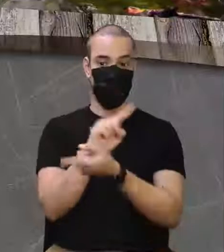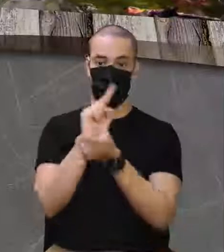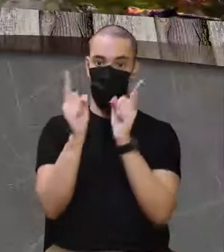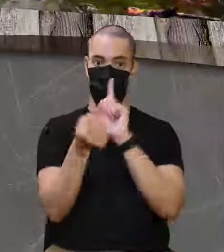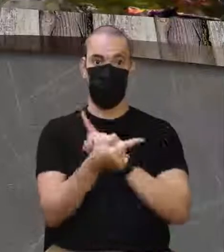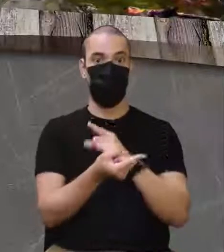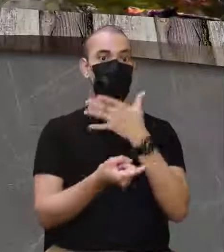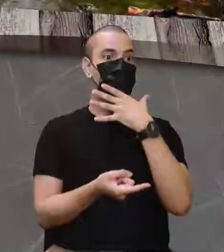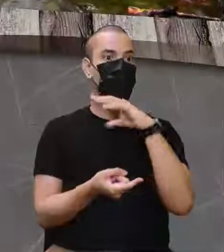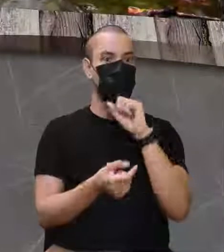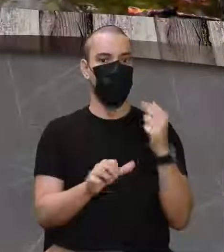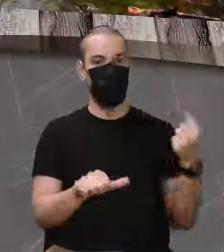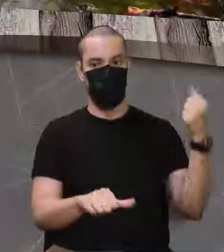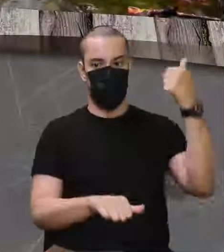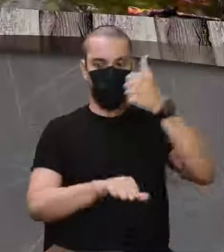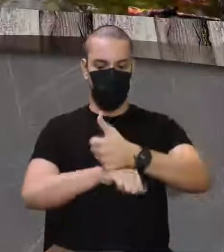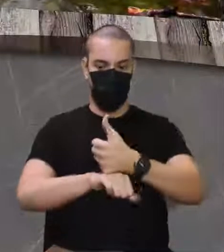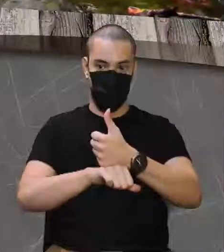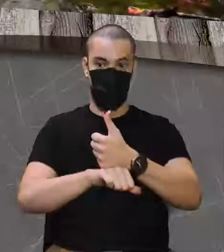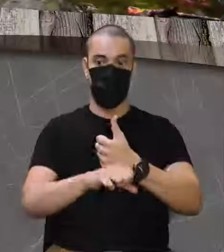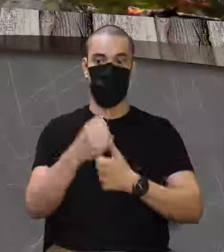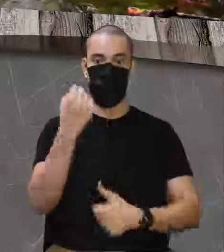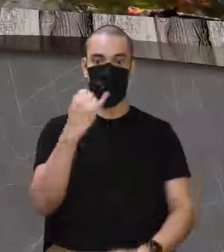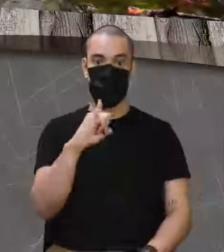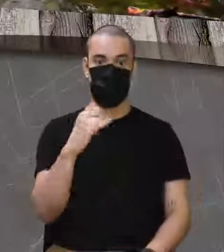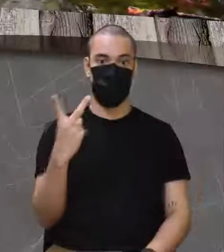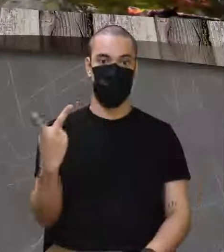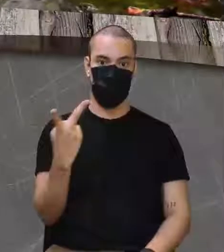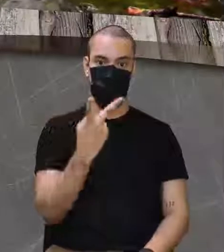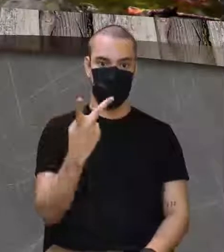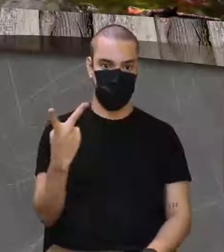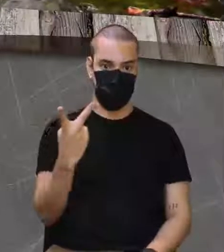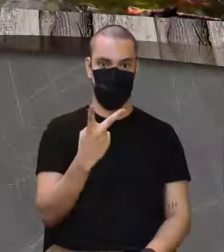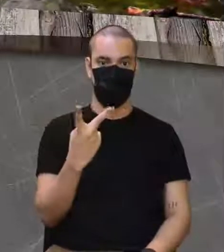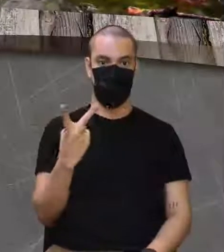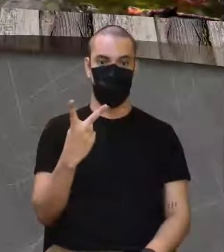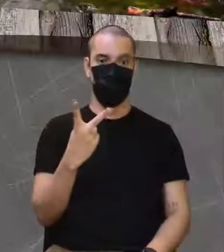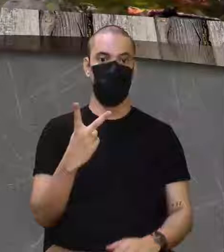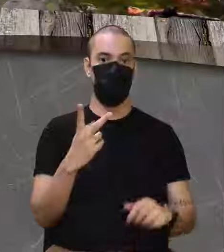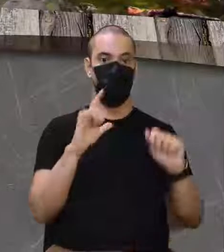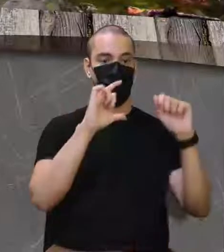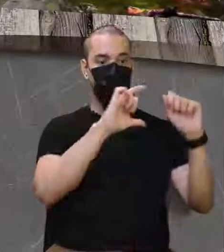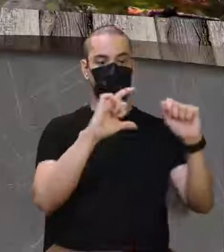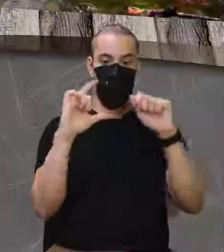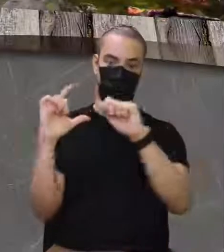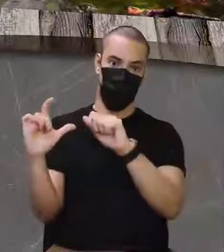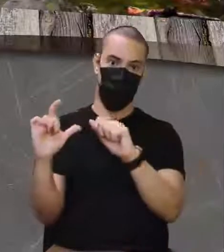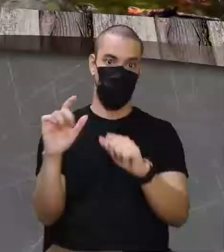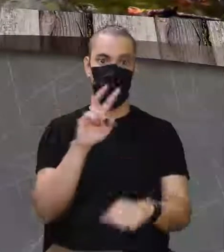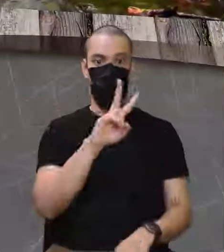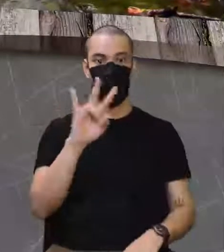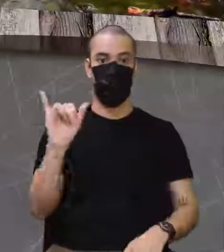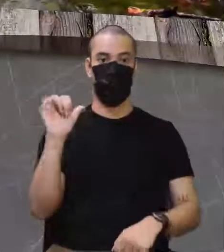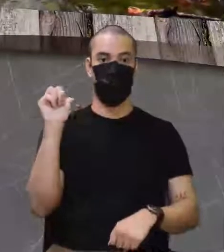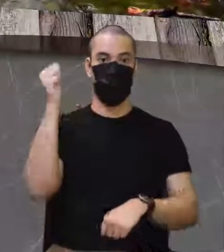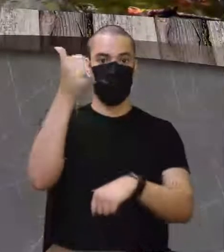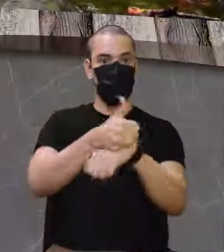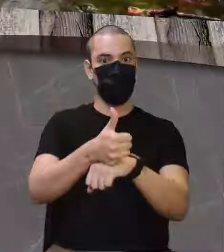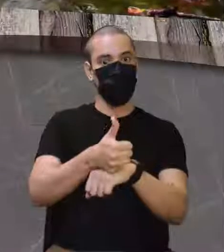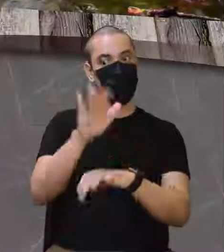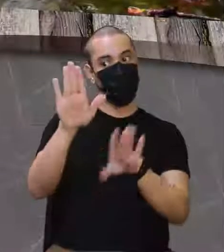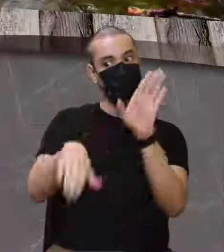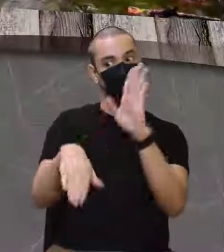pai vai prevalecer. Se os dois forem grandão, né, azão, vai prevalecer